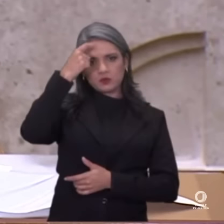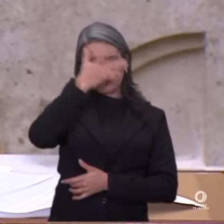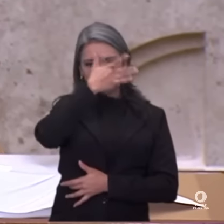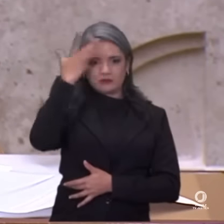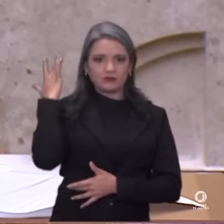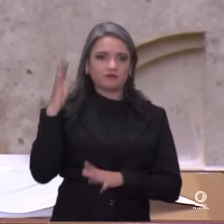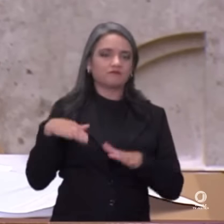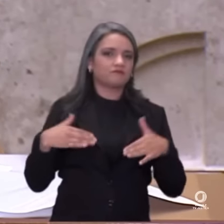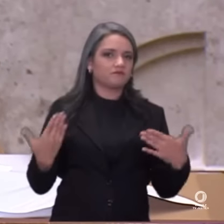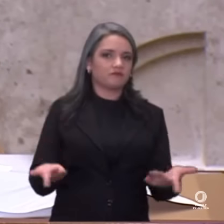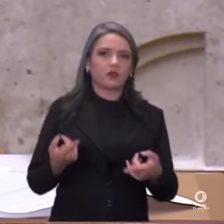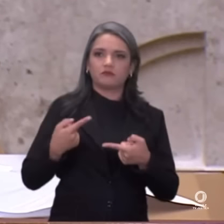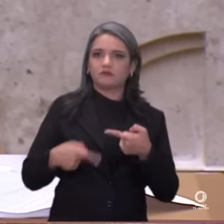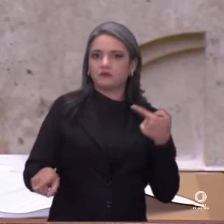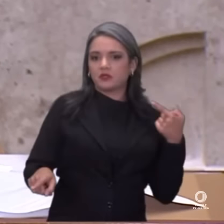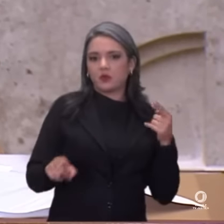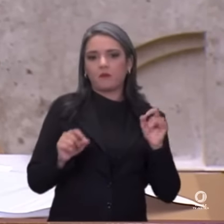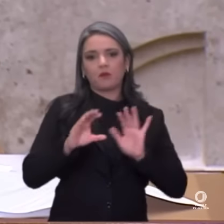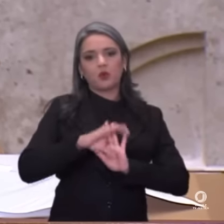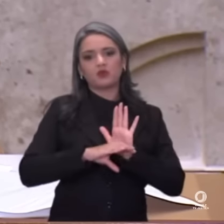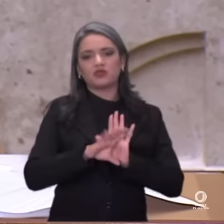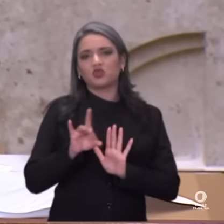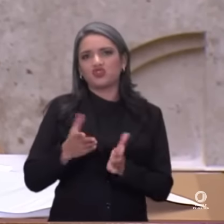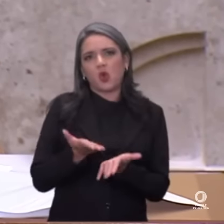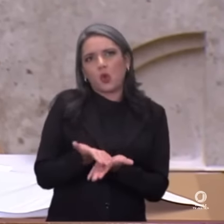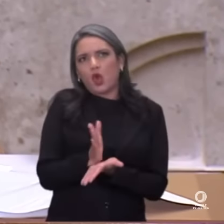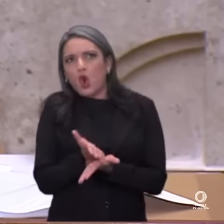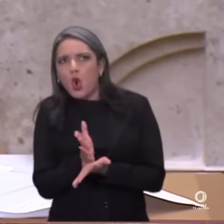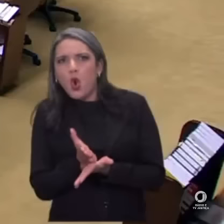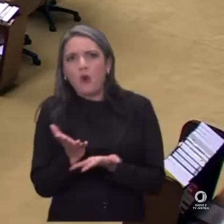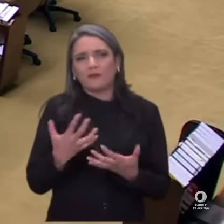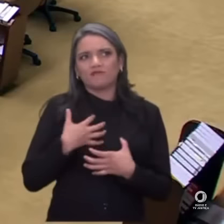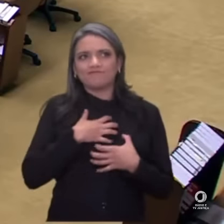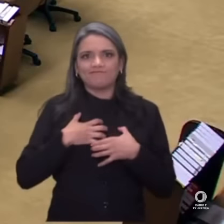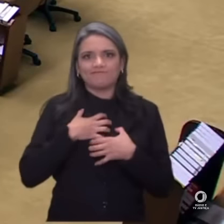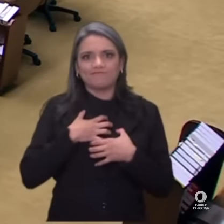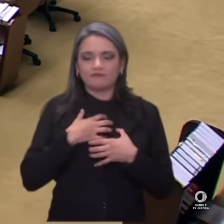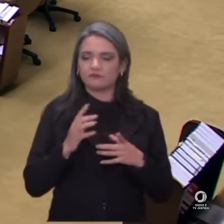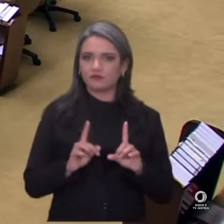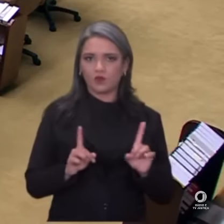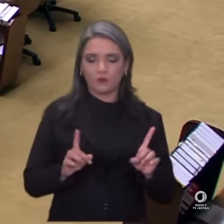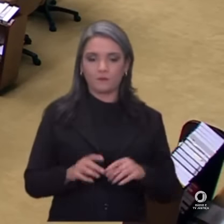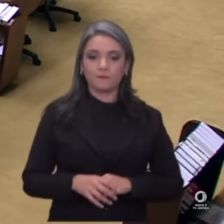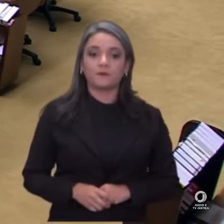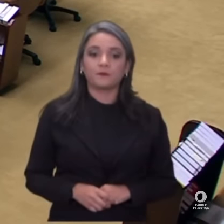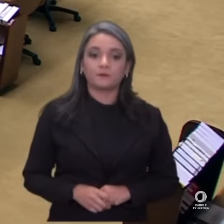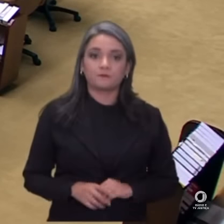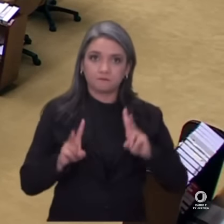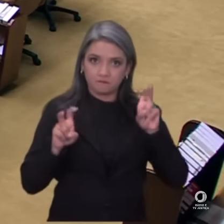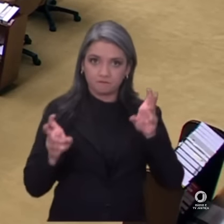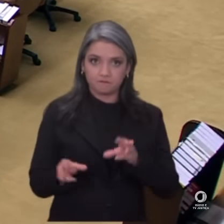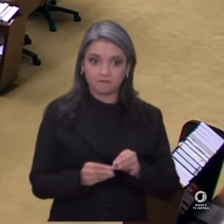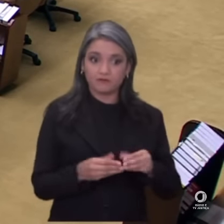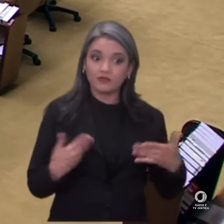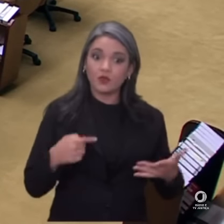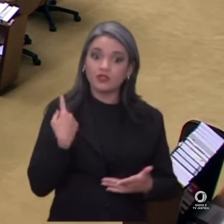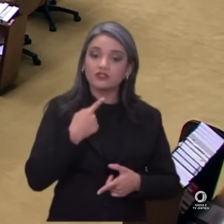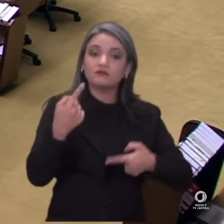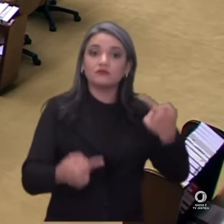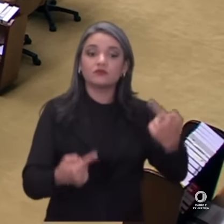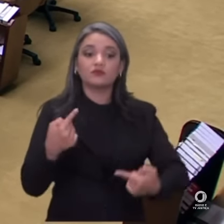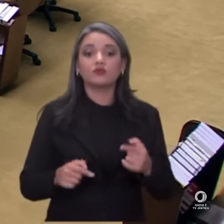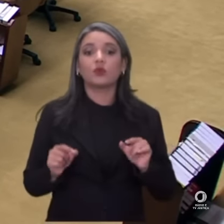enquadra no conceito de mero incômodo ou aborrecimento. Portanto, nós estamos discutindo aqui o